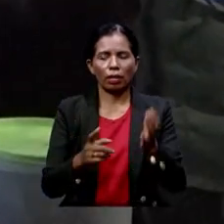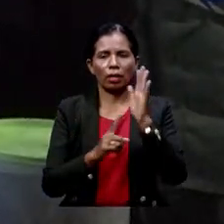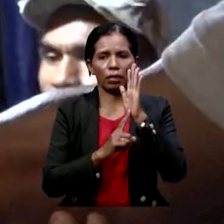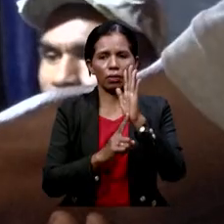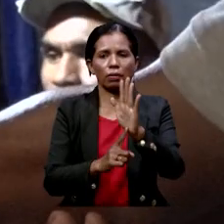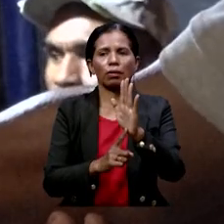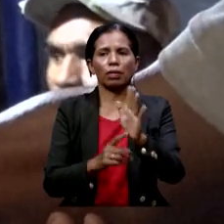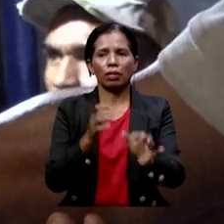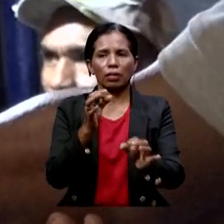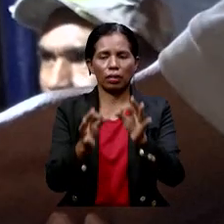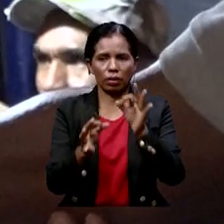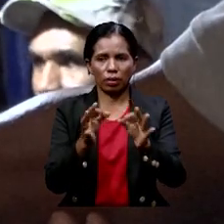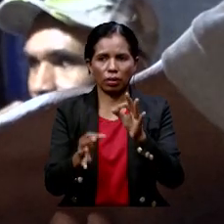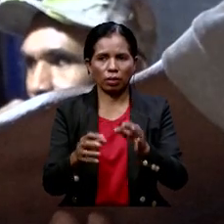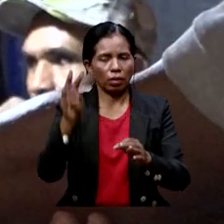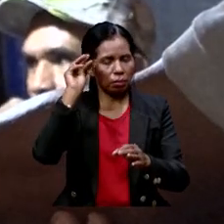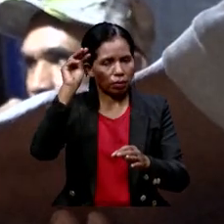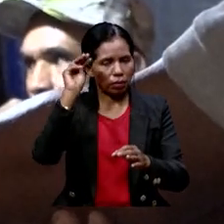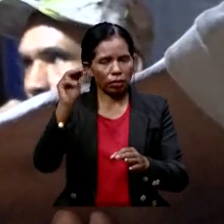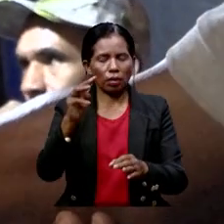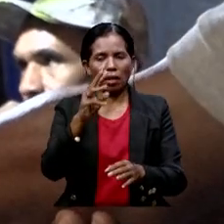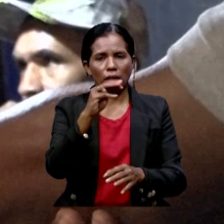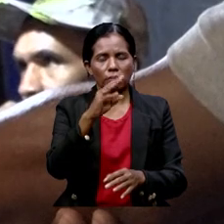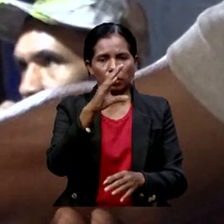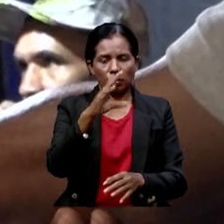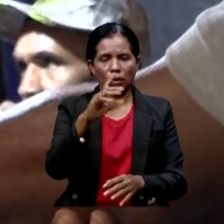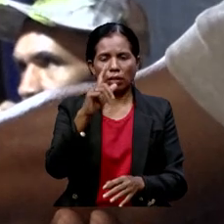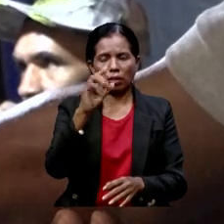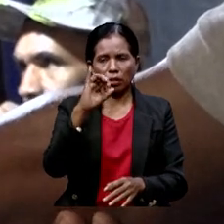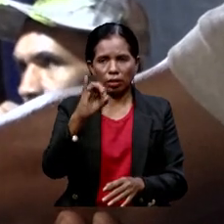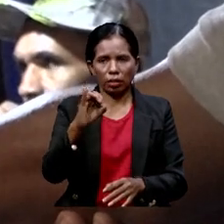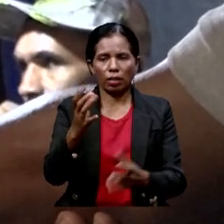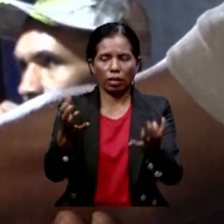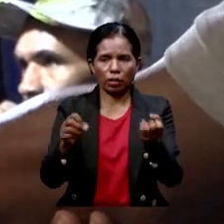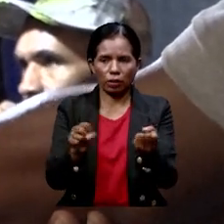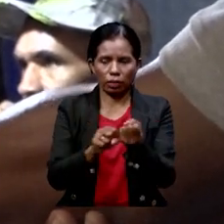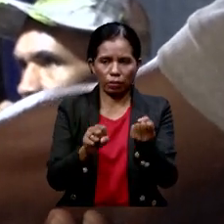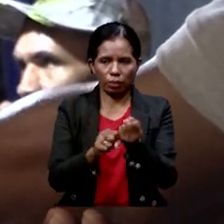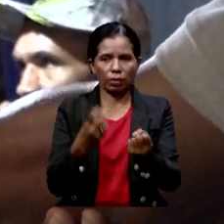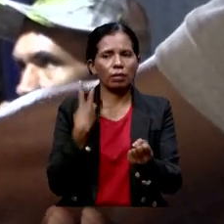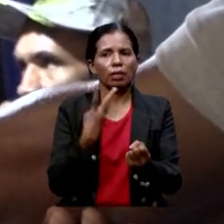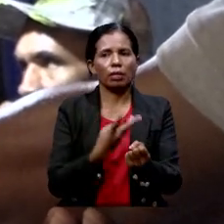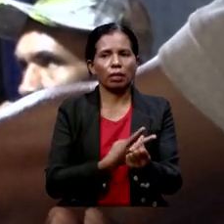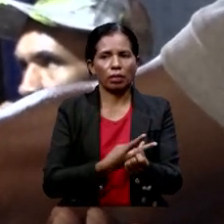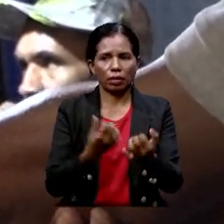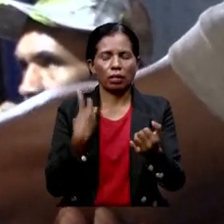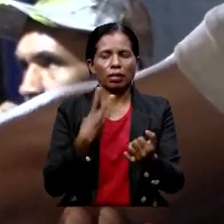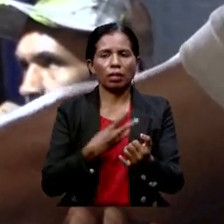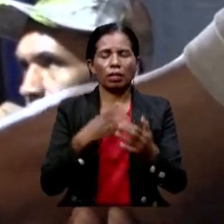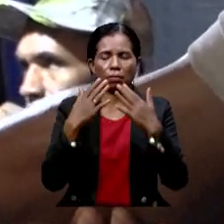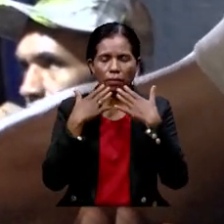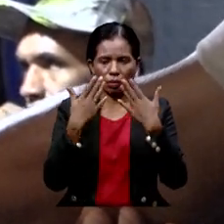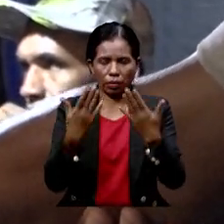karik ministeru komersu industri akarak suporta ami idenene ami